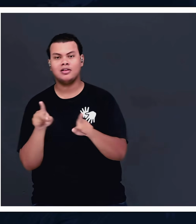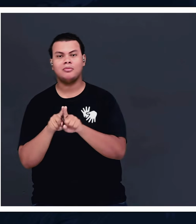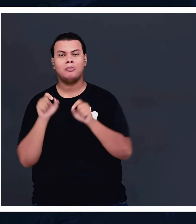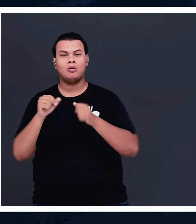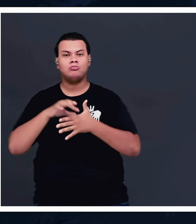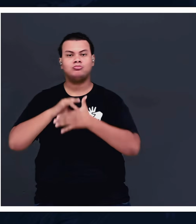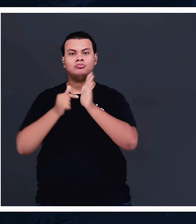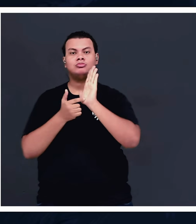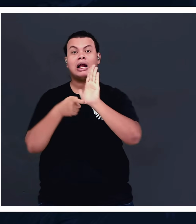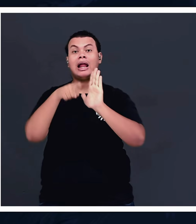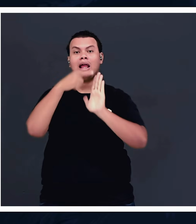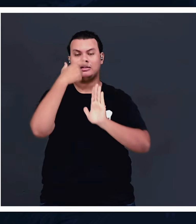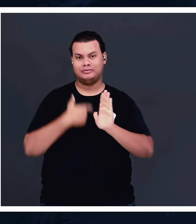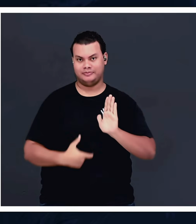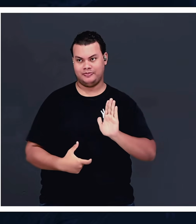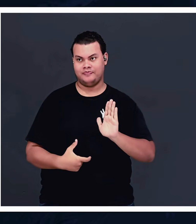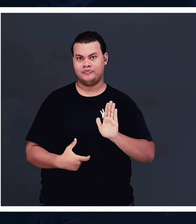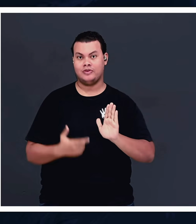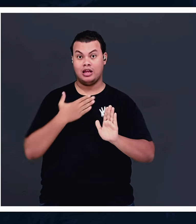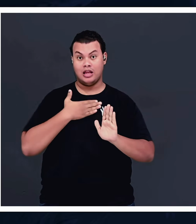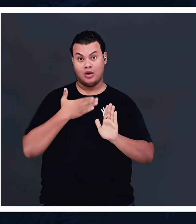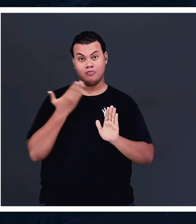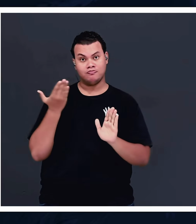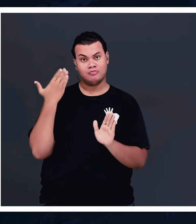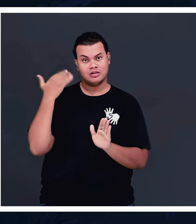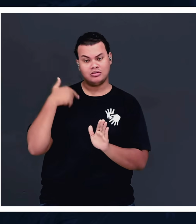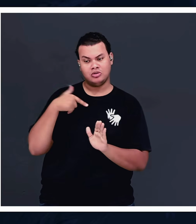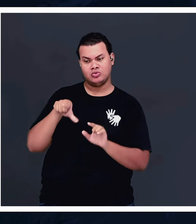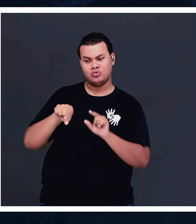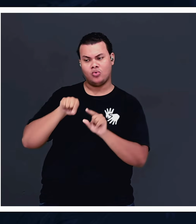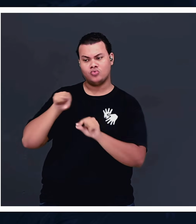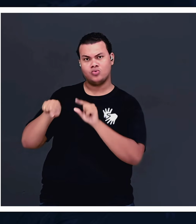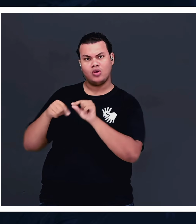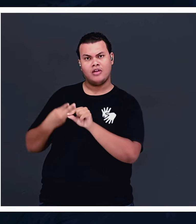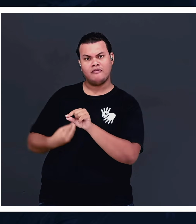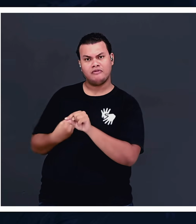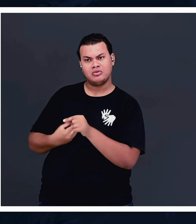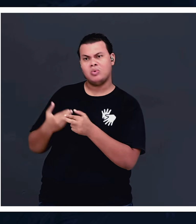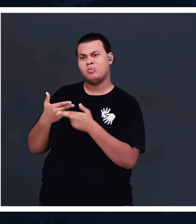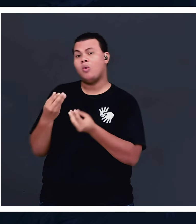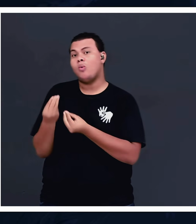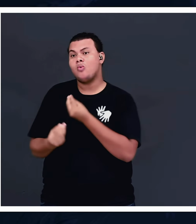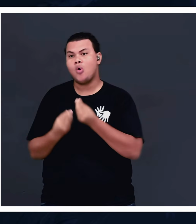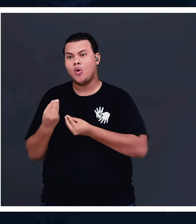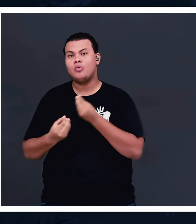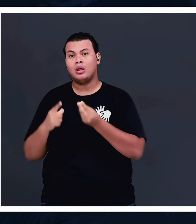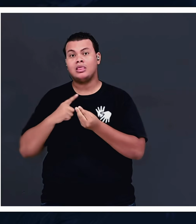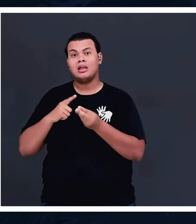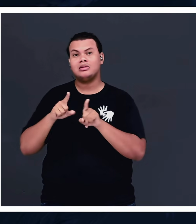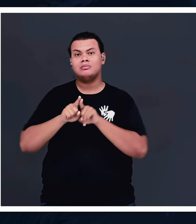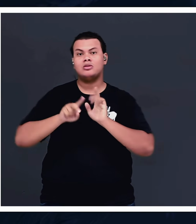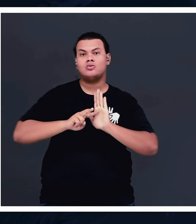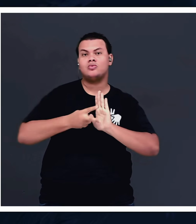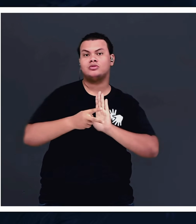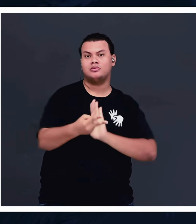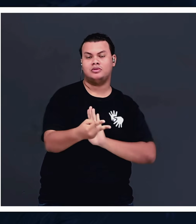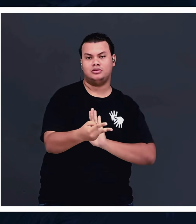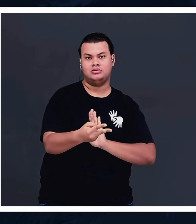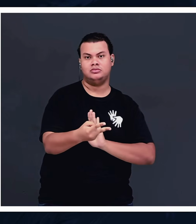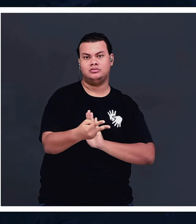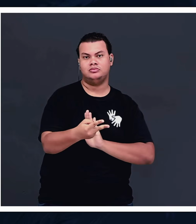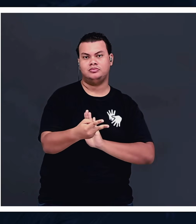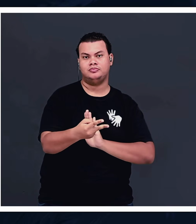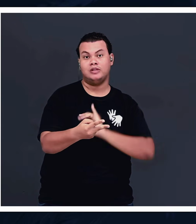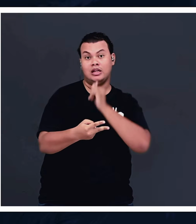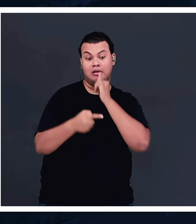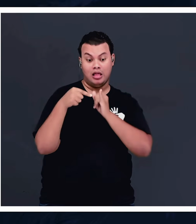As escolhas que nós fazemos, elas têm consequências.